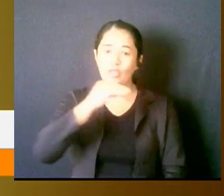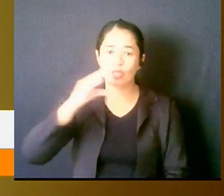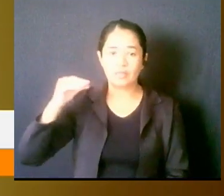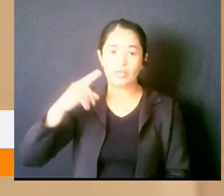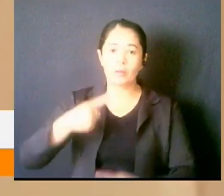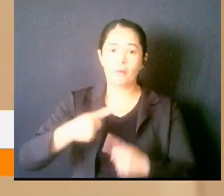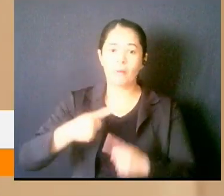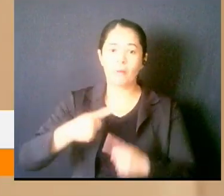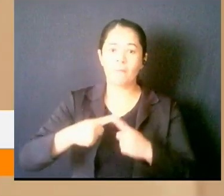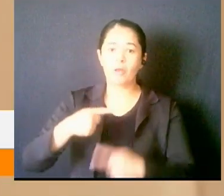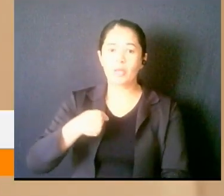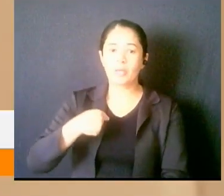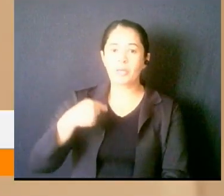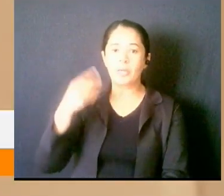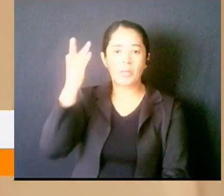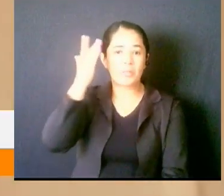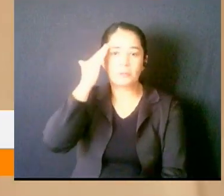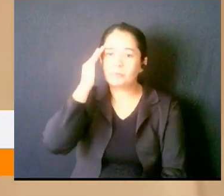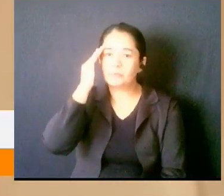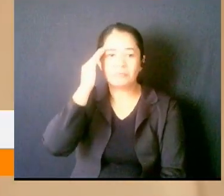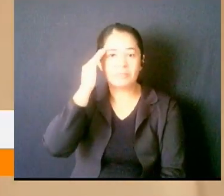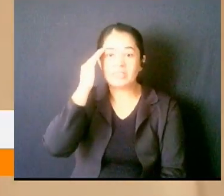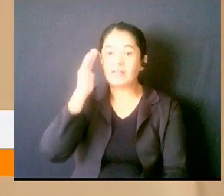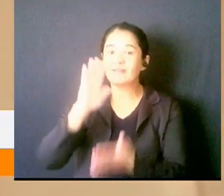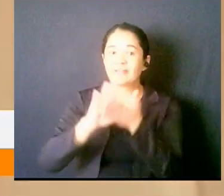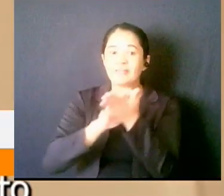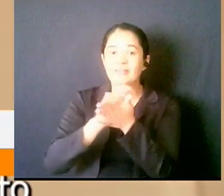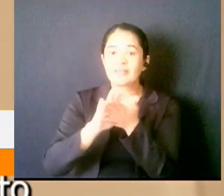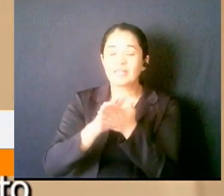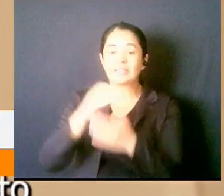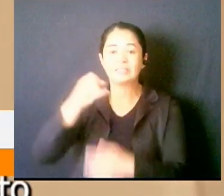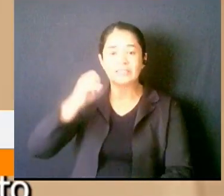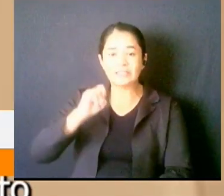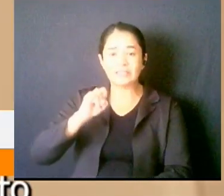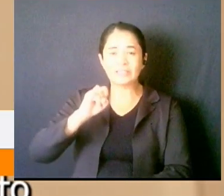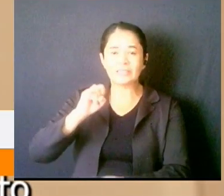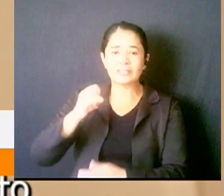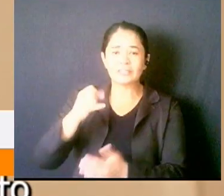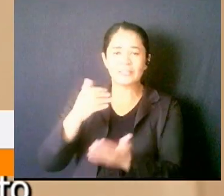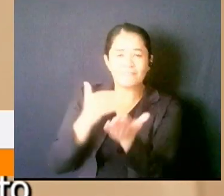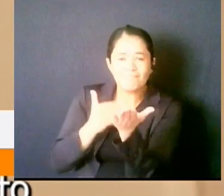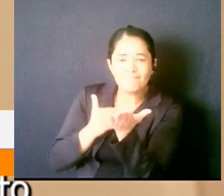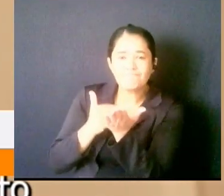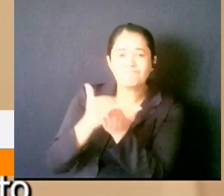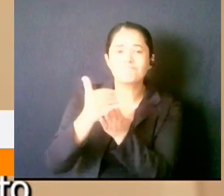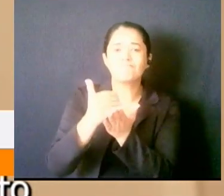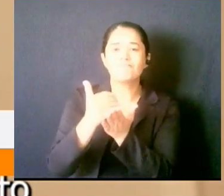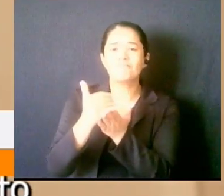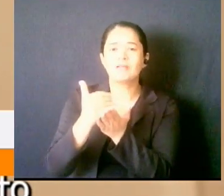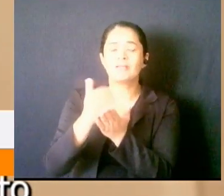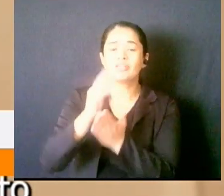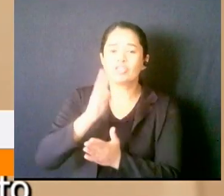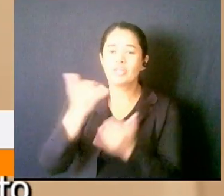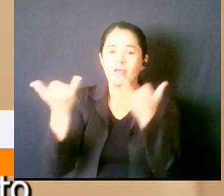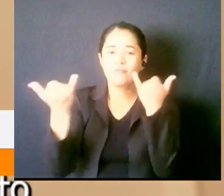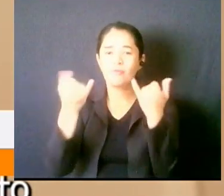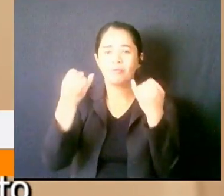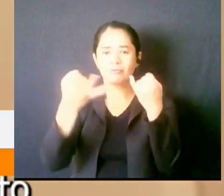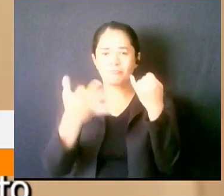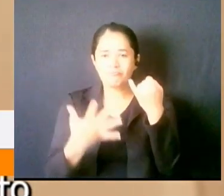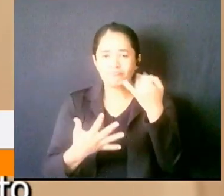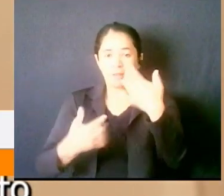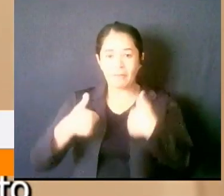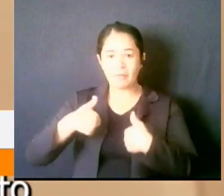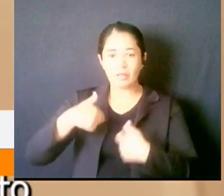inserido esses assuntos já de forma antecipada, eu entenderia muito mais sobre o assunto e eu não teria me